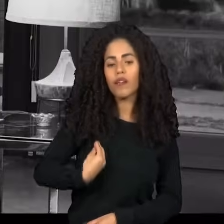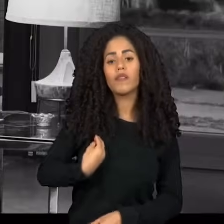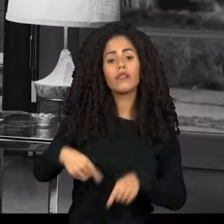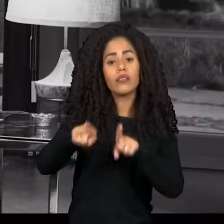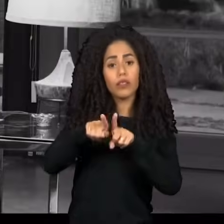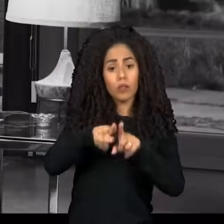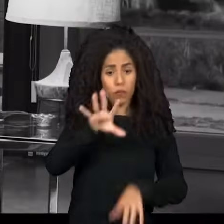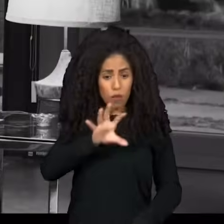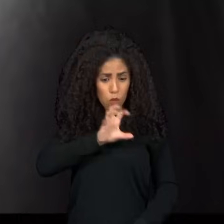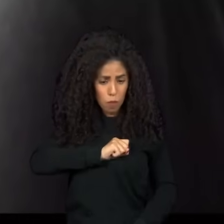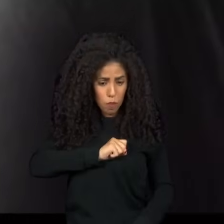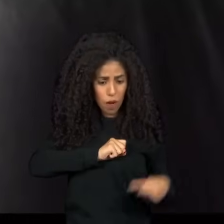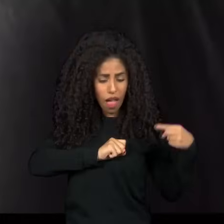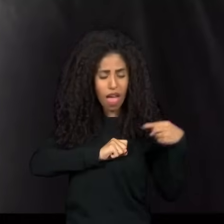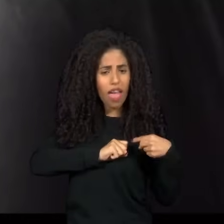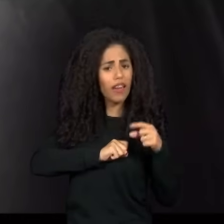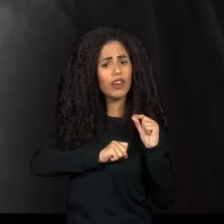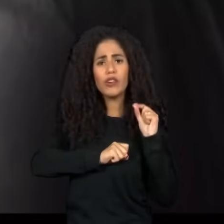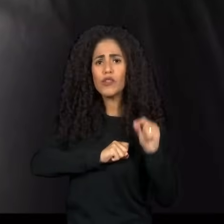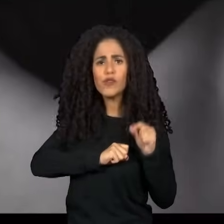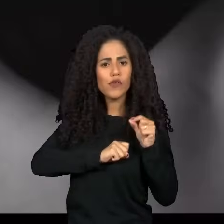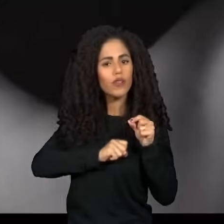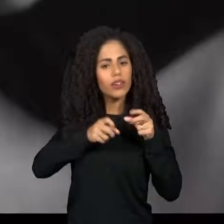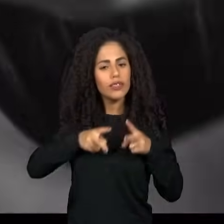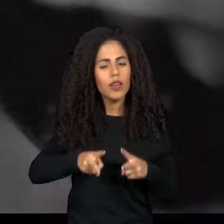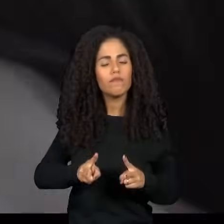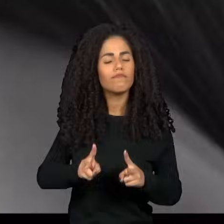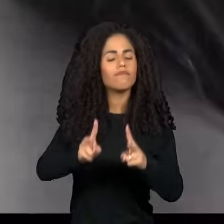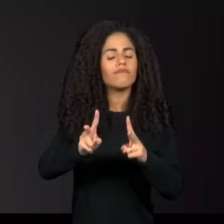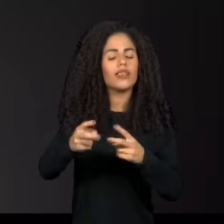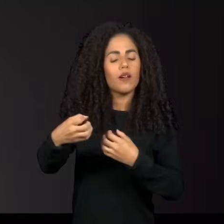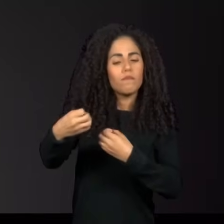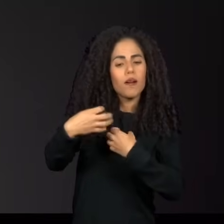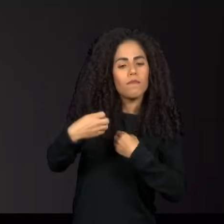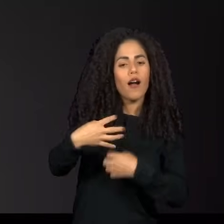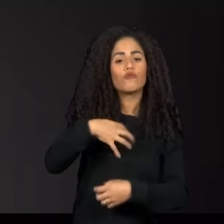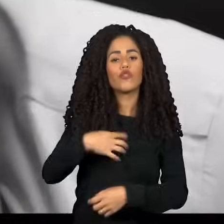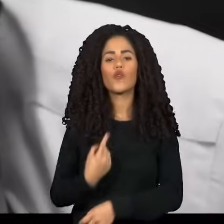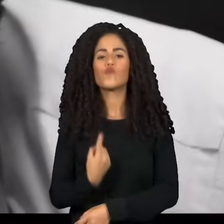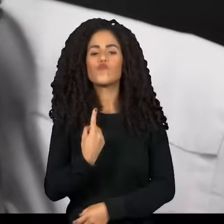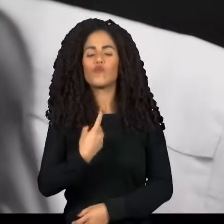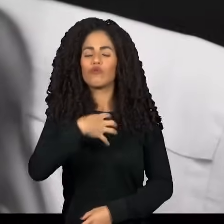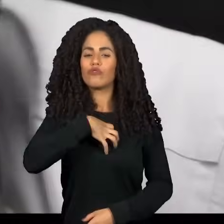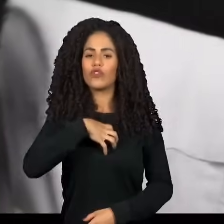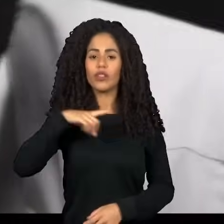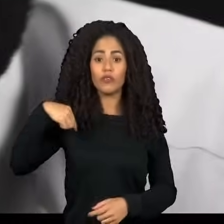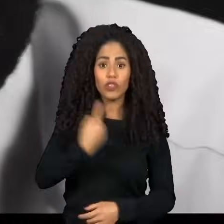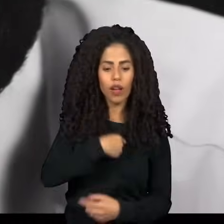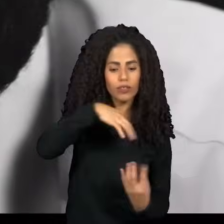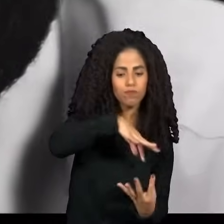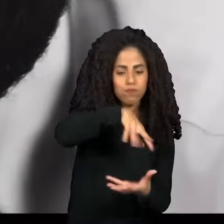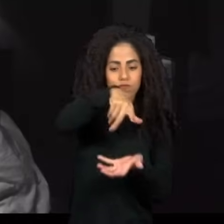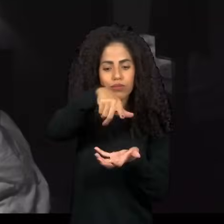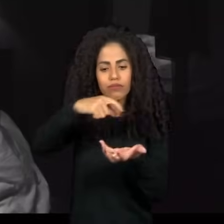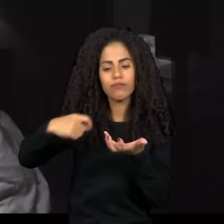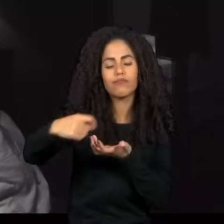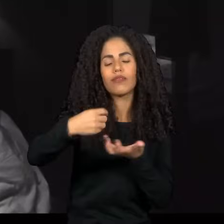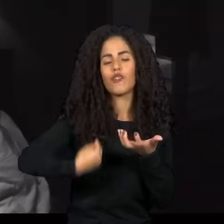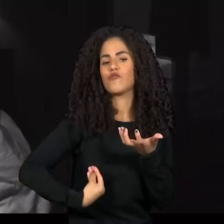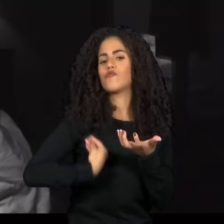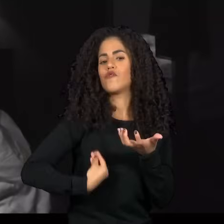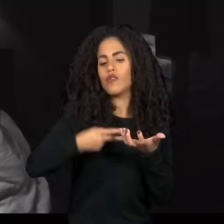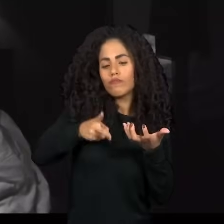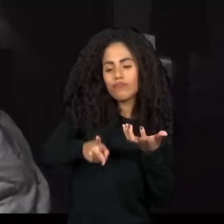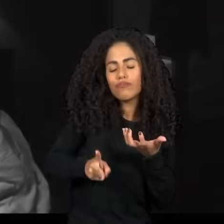amor, sem ser piegas ou cringe, é a única forma da gente habitar o planeta, da gente continuar